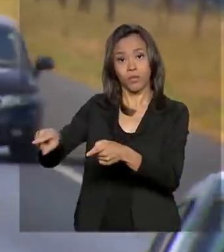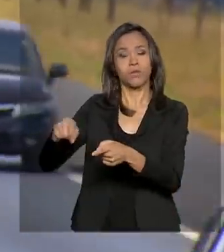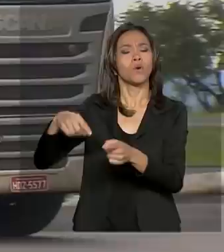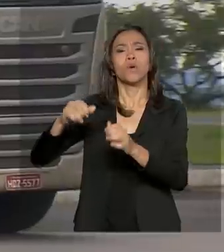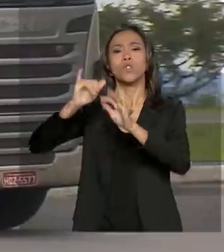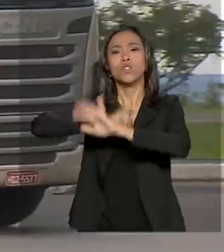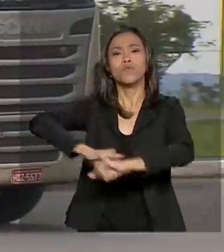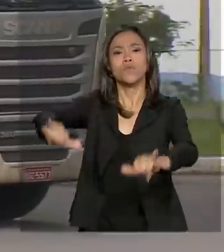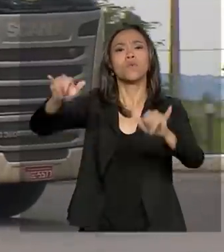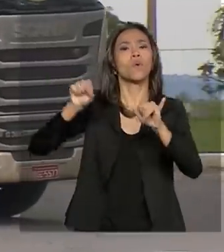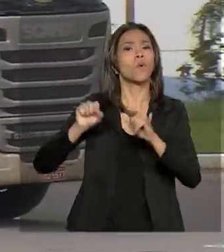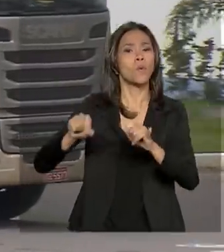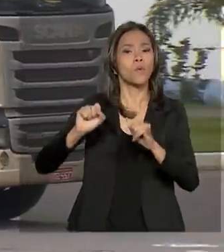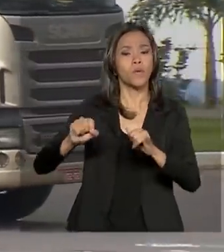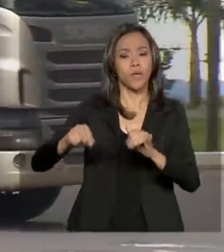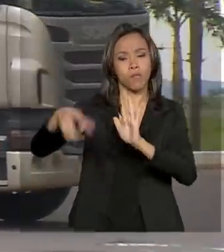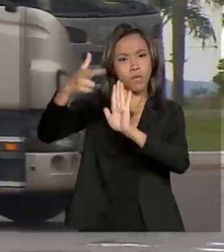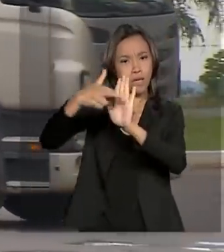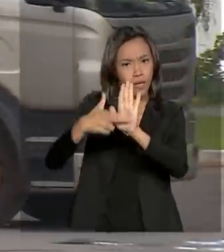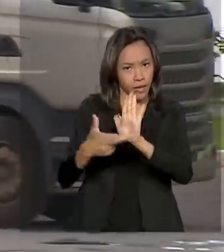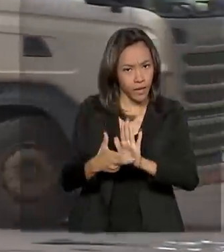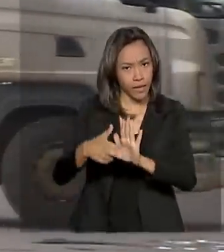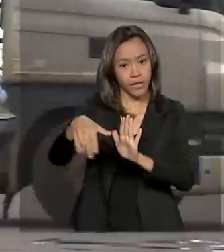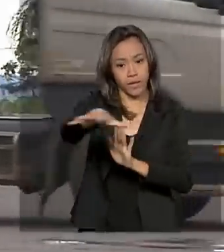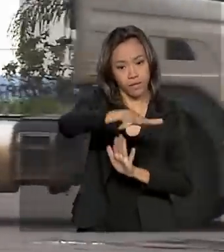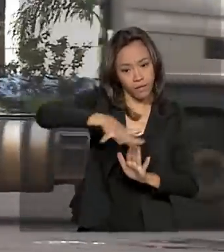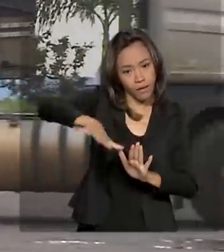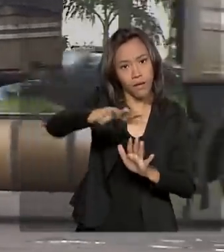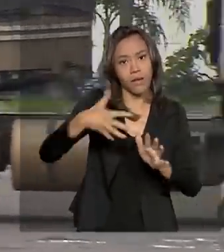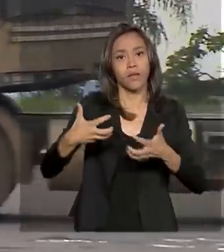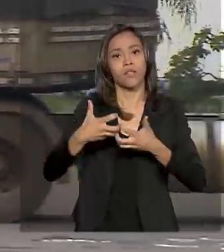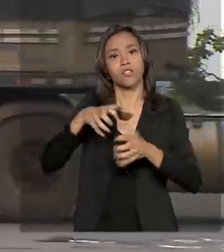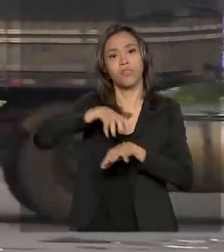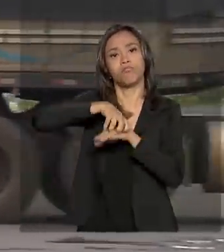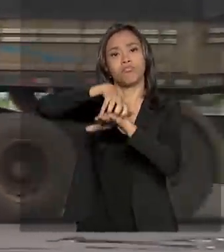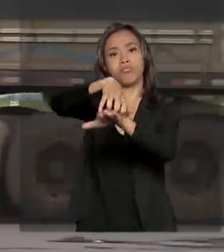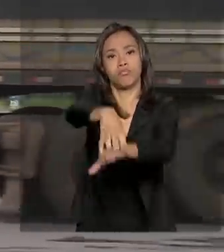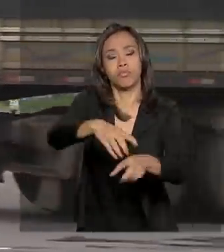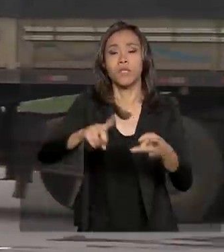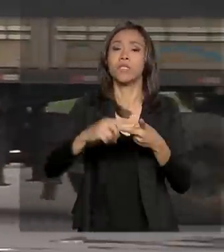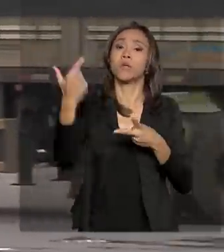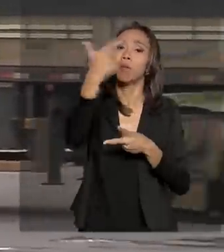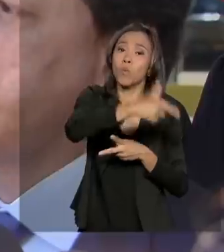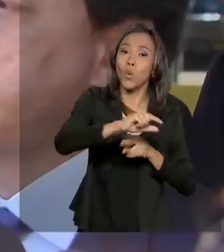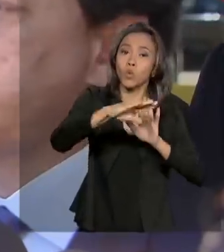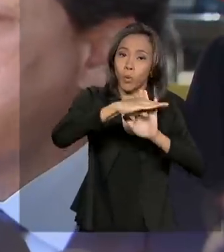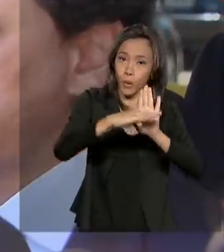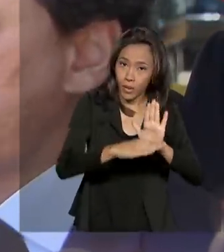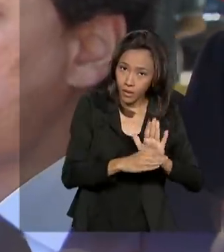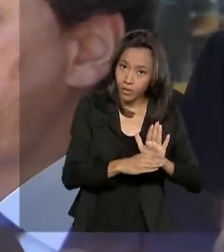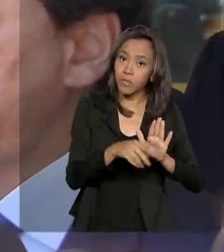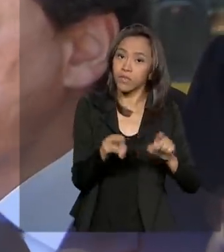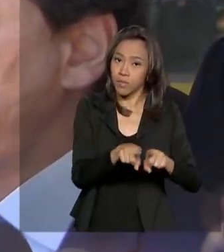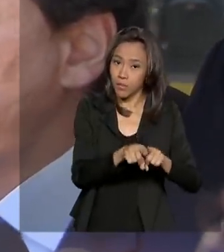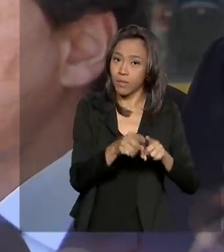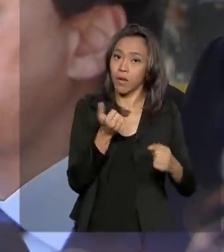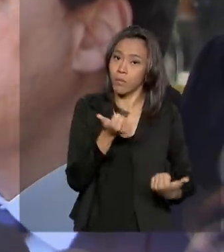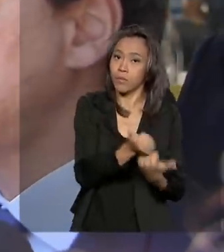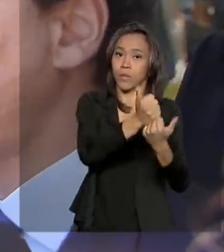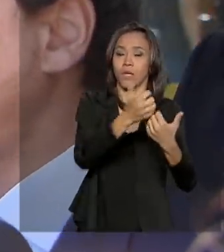da operação de transporte eo lançamento em breve do programa roda bem caminhoneiro é um estímulo ao cooperativismo